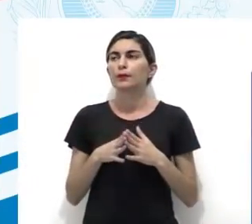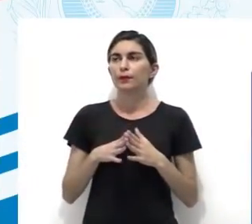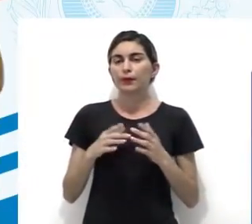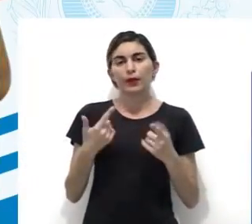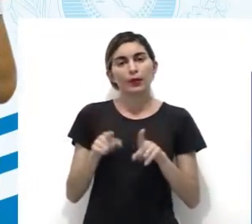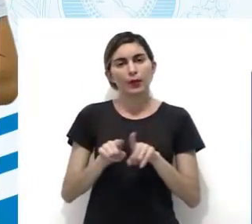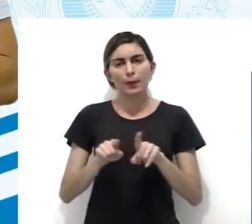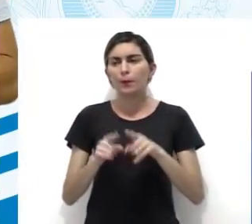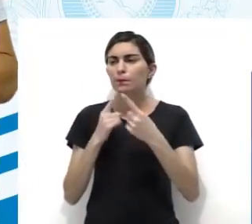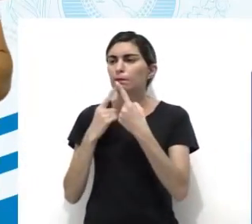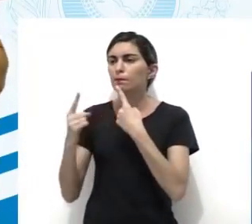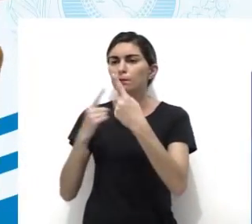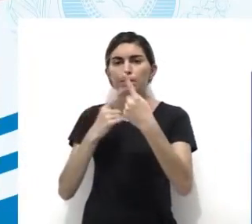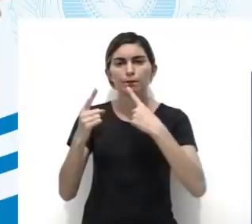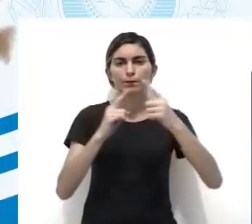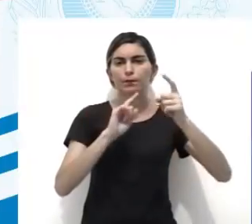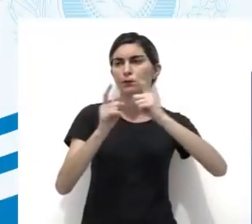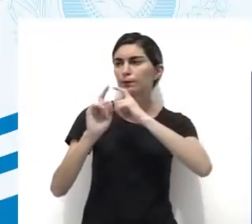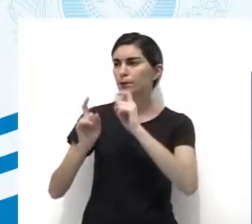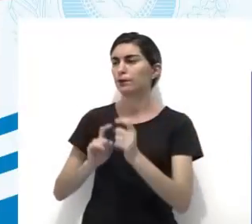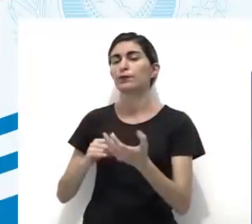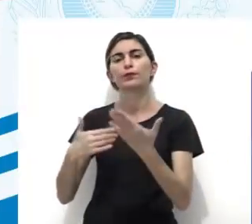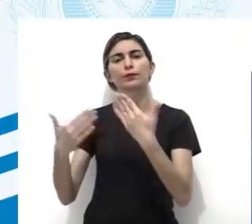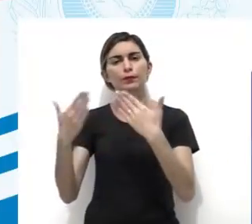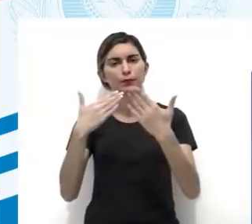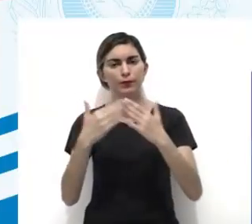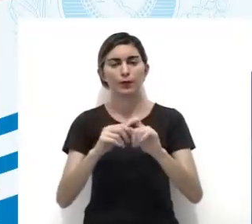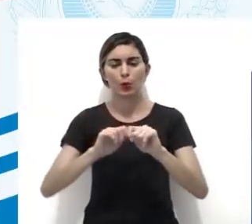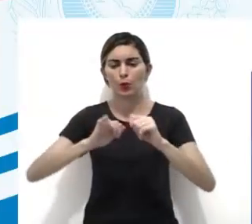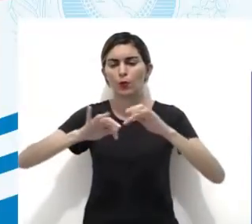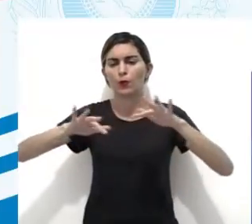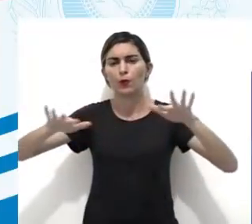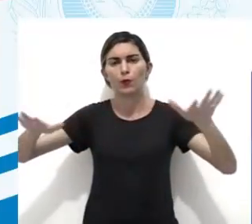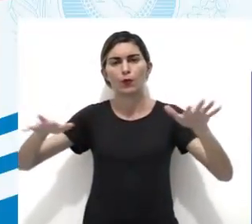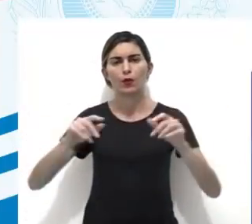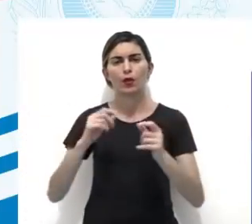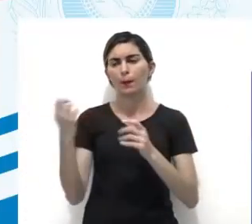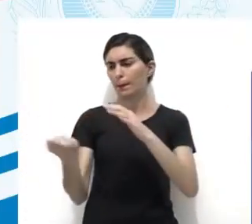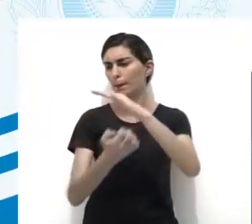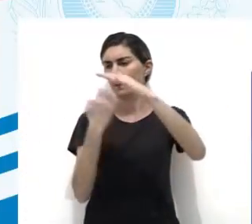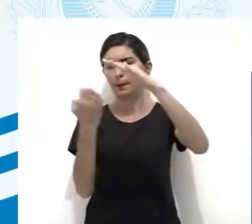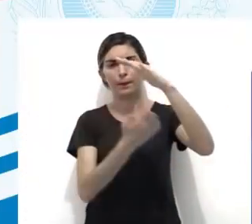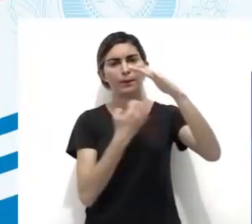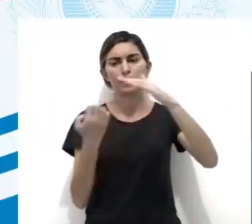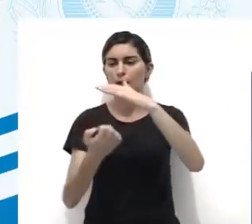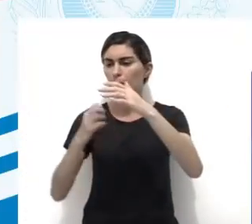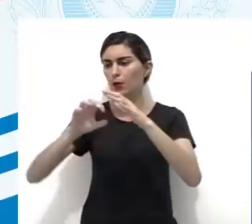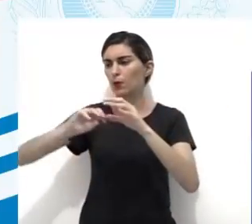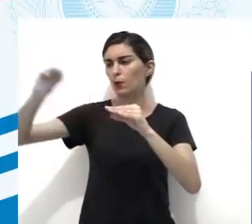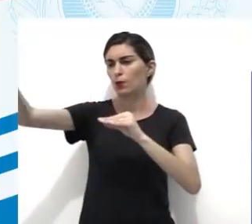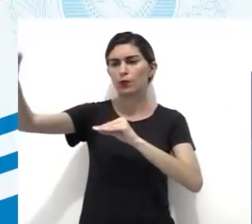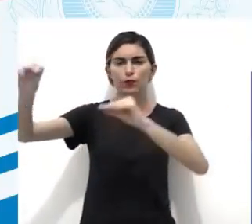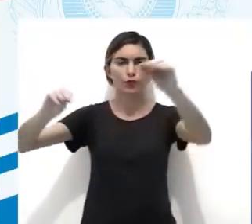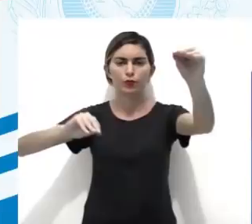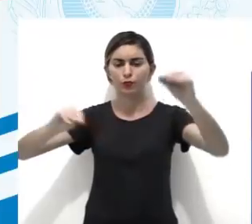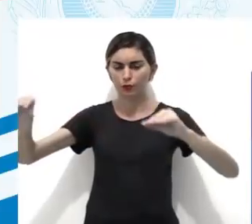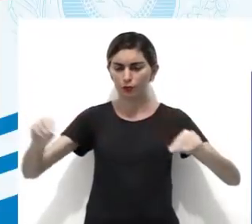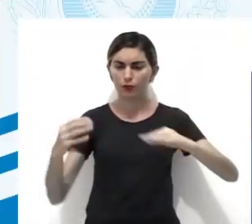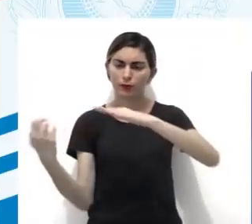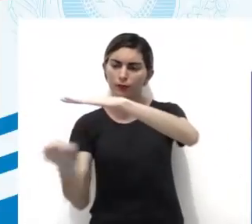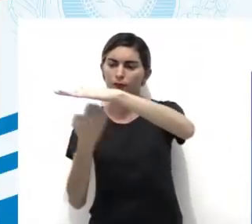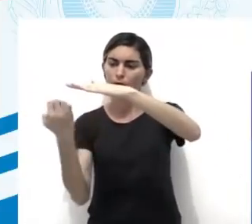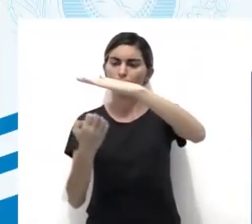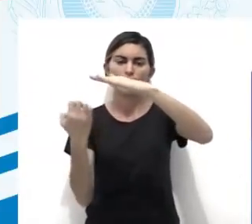Essas articulações em rede possibilitaram a maior expansão das empresas para outros lugares e ramos, alcançando